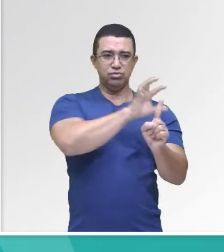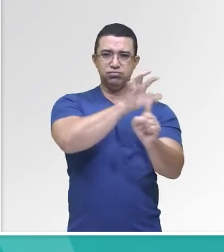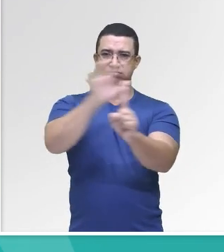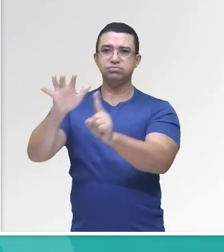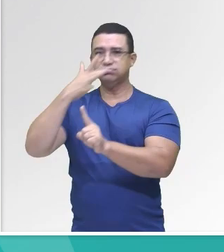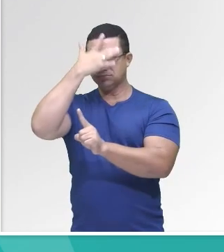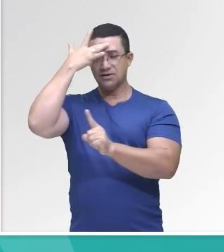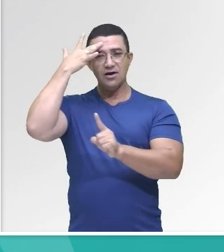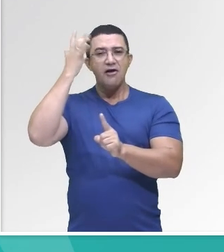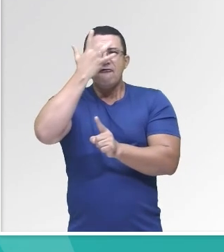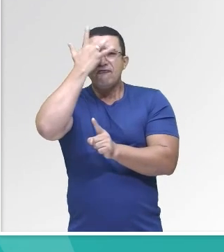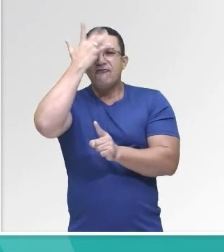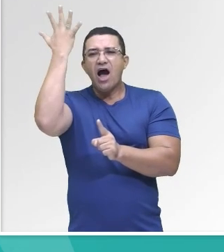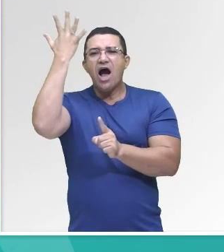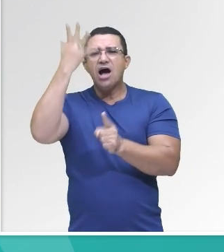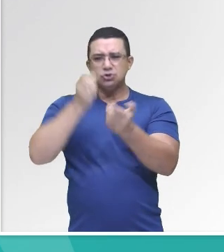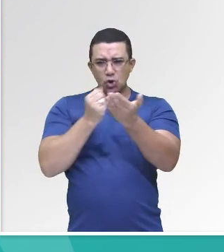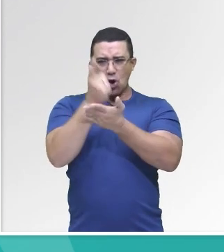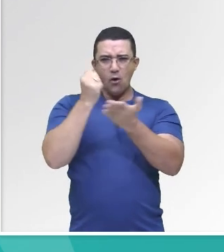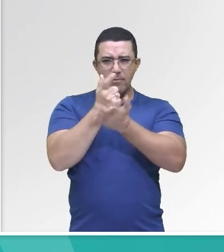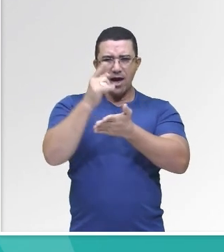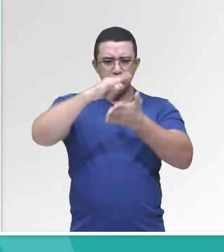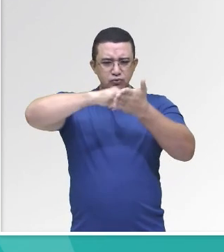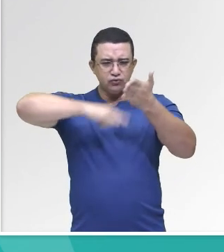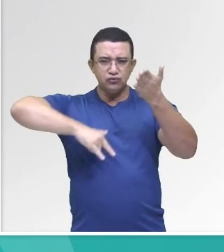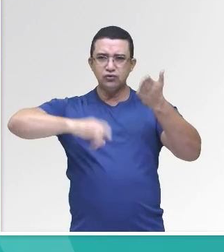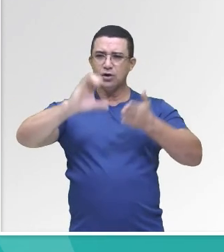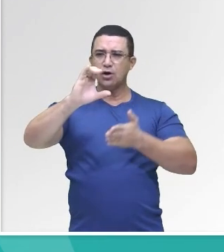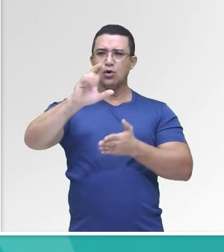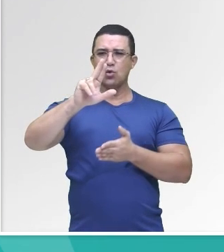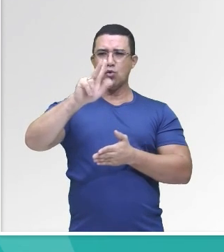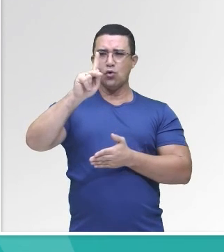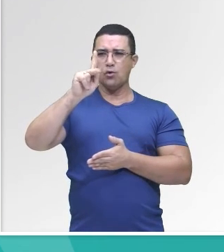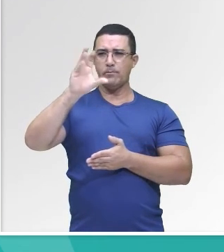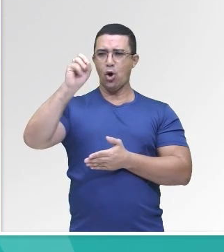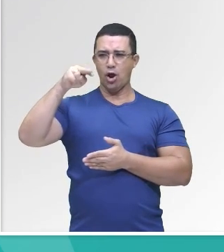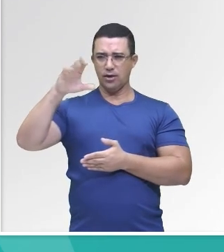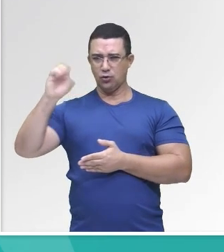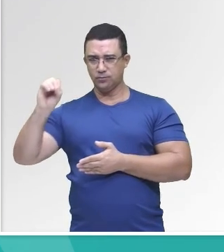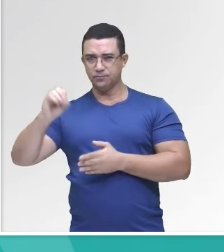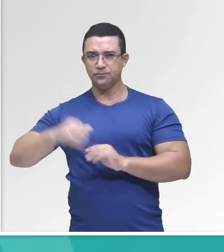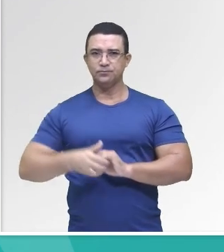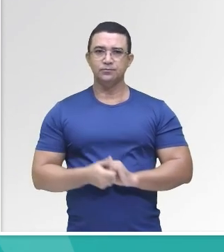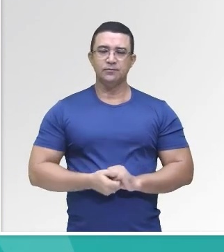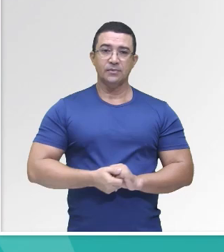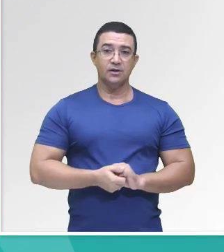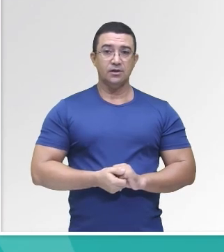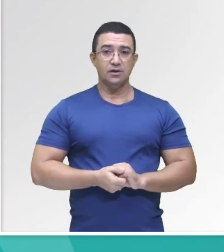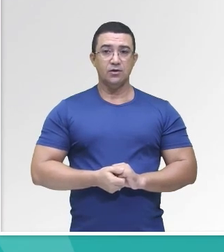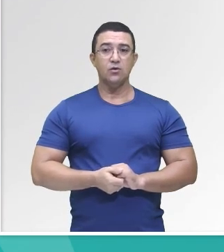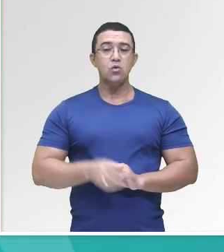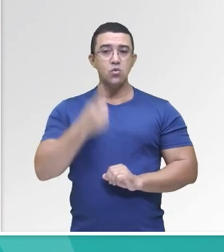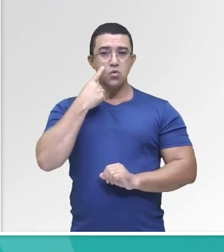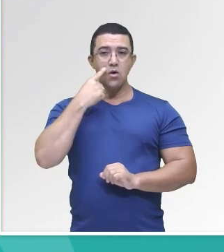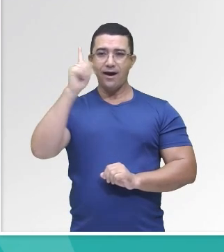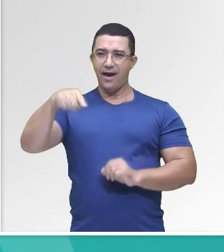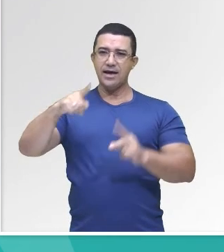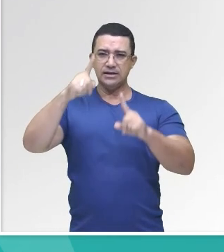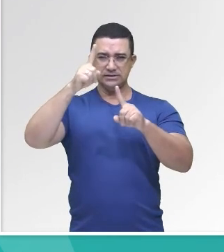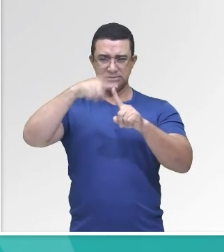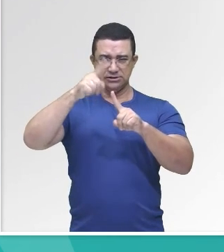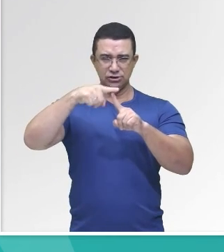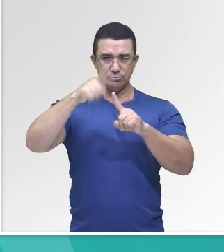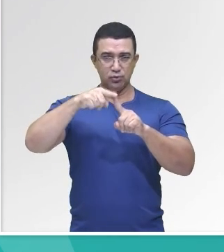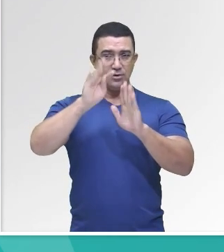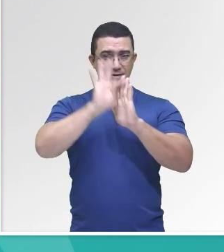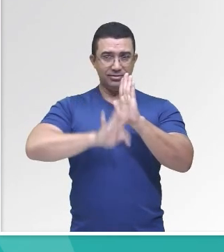cupons. Não é isso? Como a gente acabou de ver no nosso texto. Então, o que a gente viu o tipo de texto publicitário que